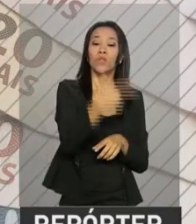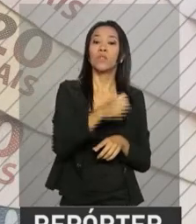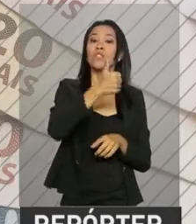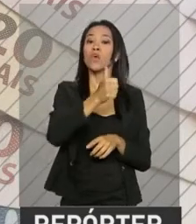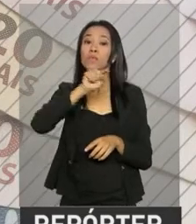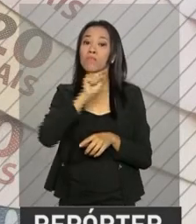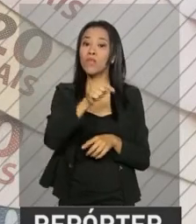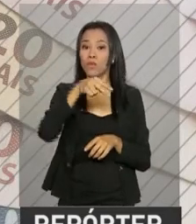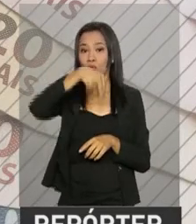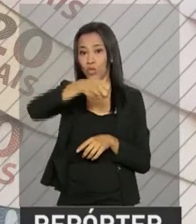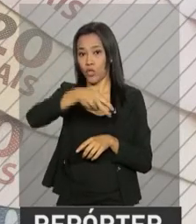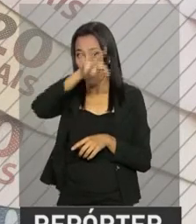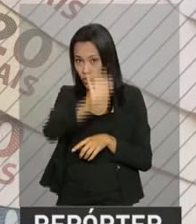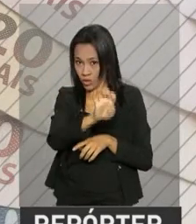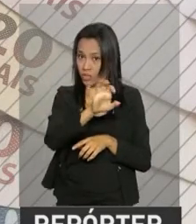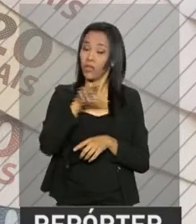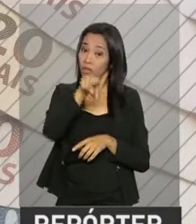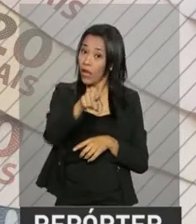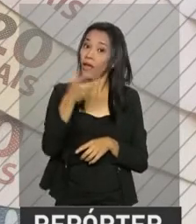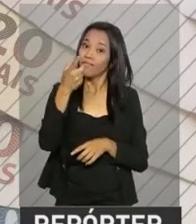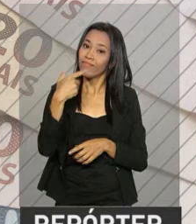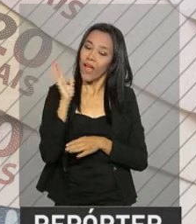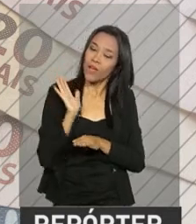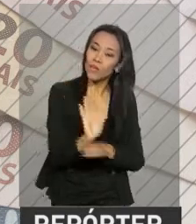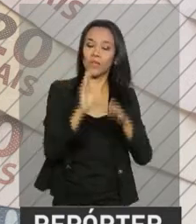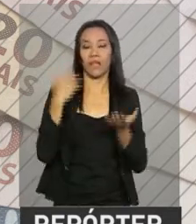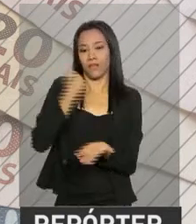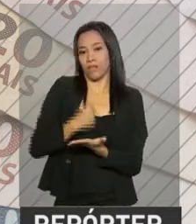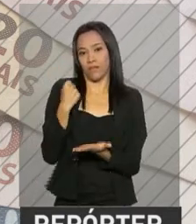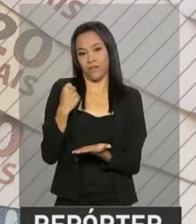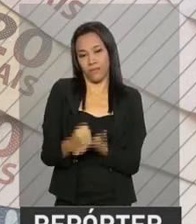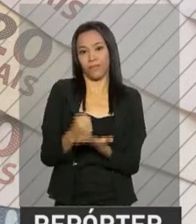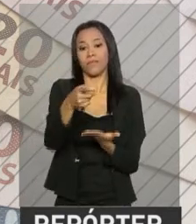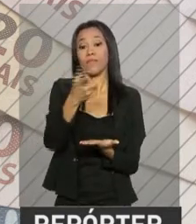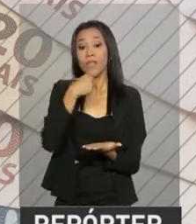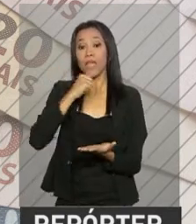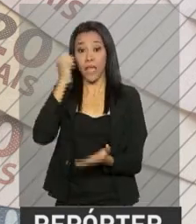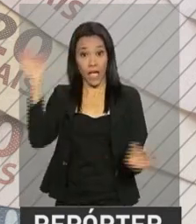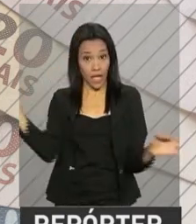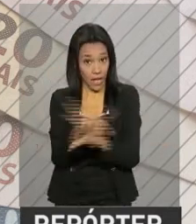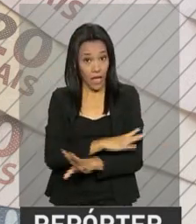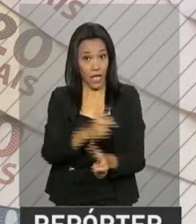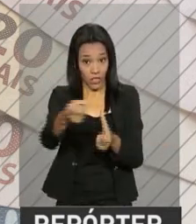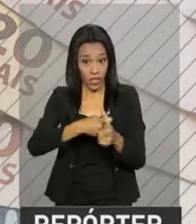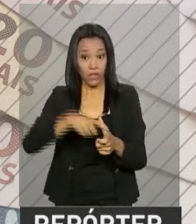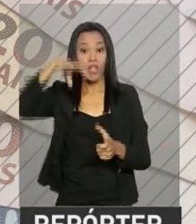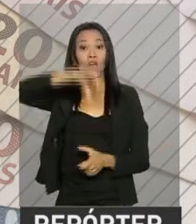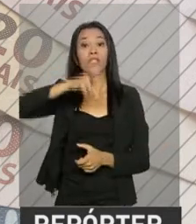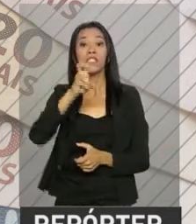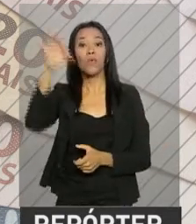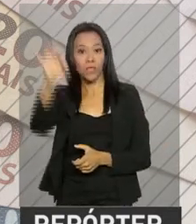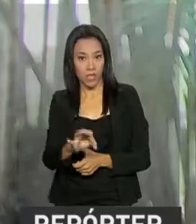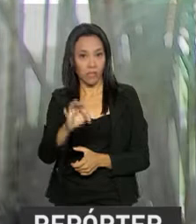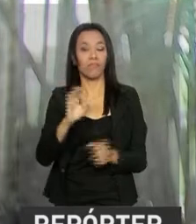norte beneficiada pela primeira vez com a medida e quem quiser quitar as dívidas pode contar com descontos de até 95%